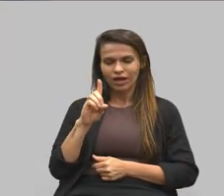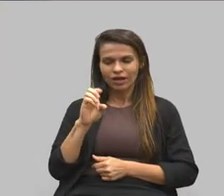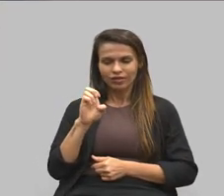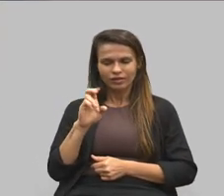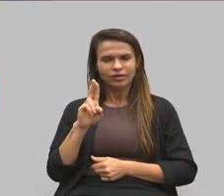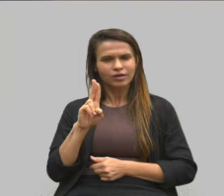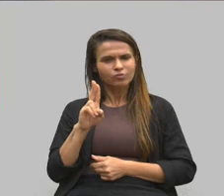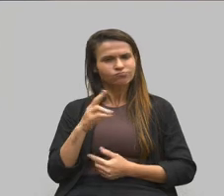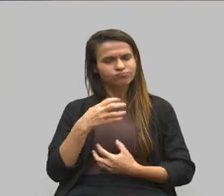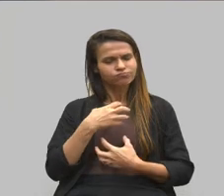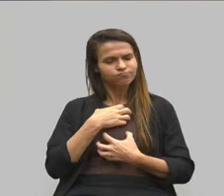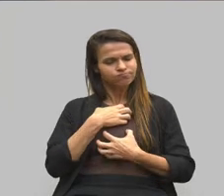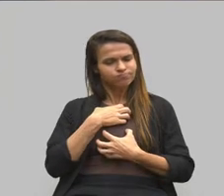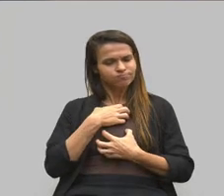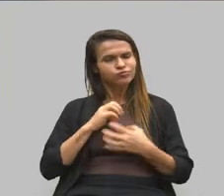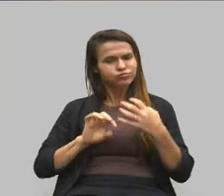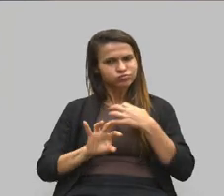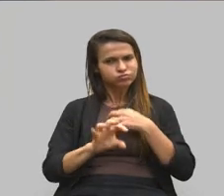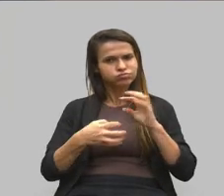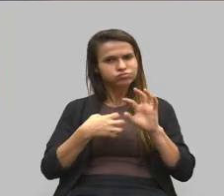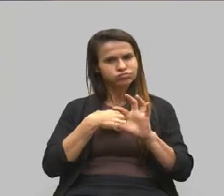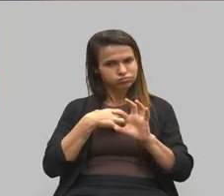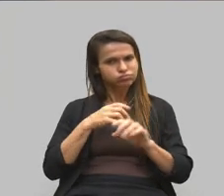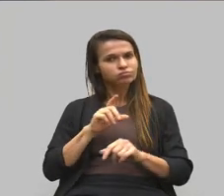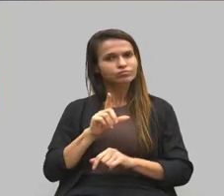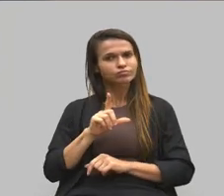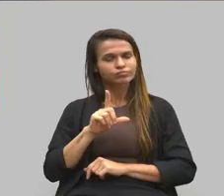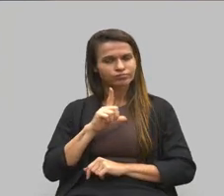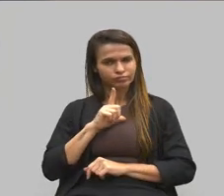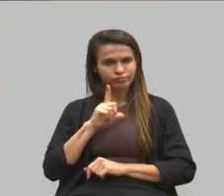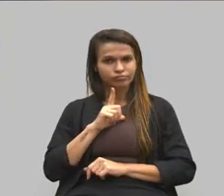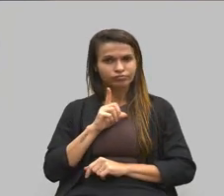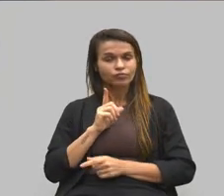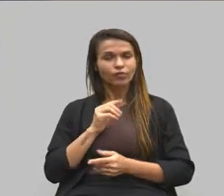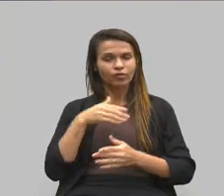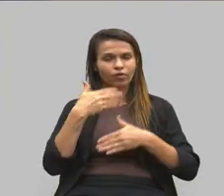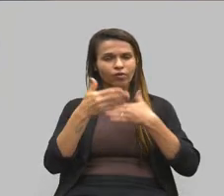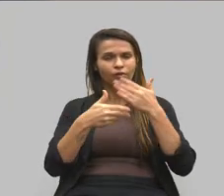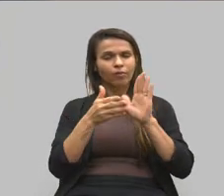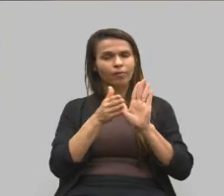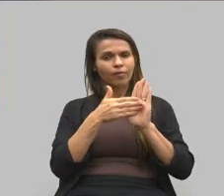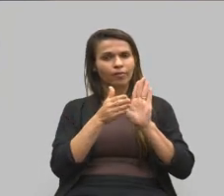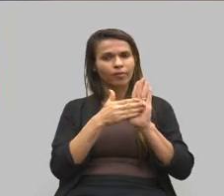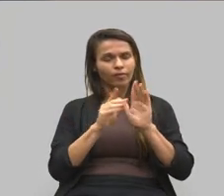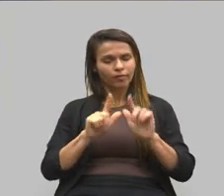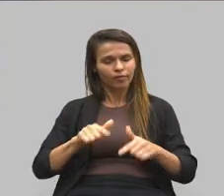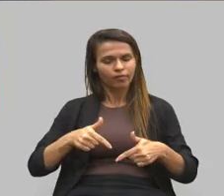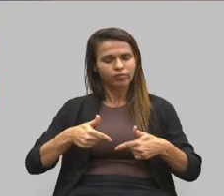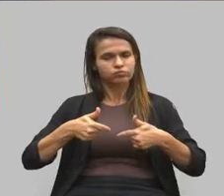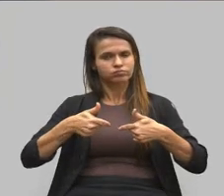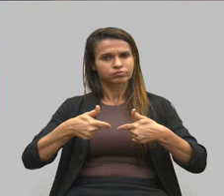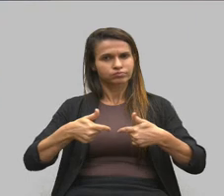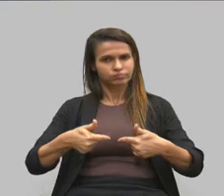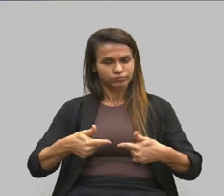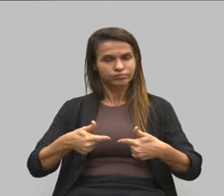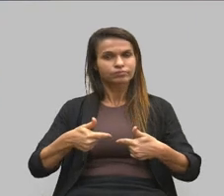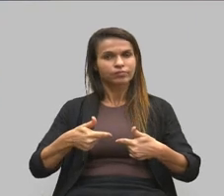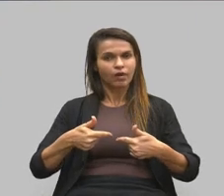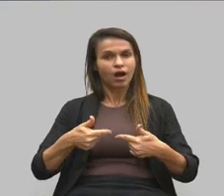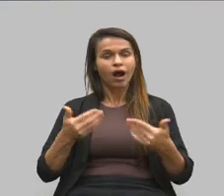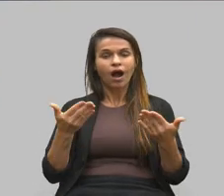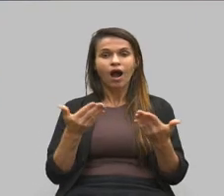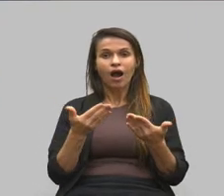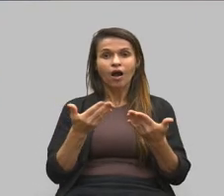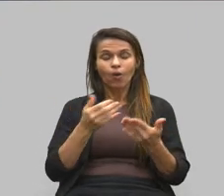eh vem avançando eh com propostas e com ações concretas e agora